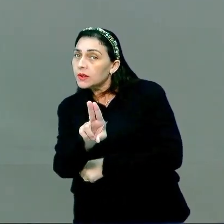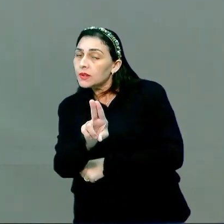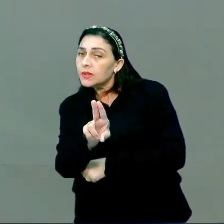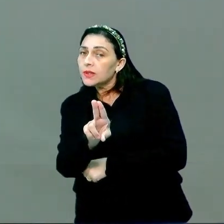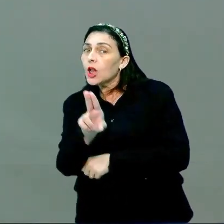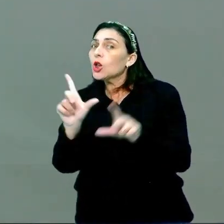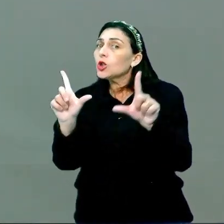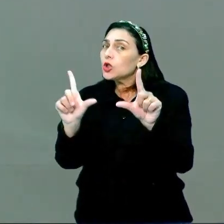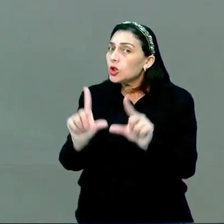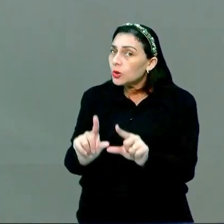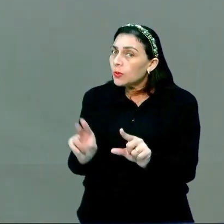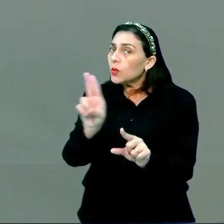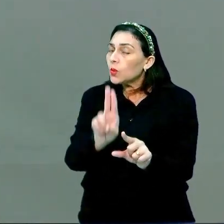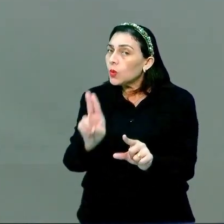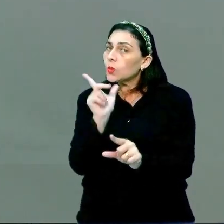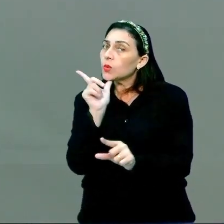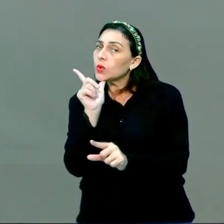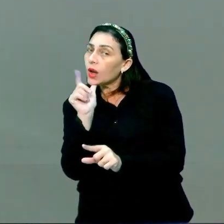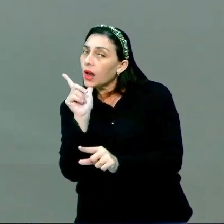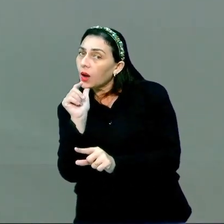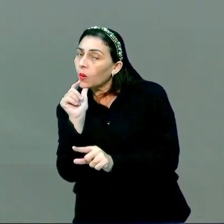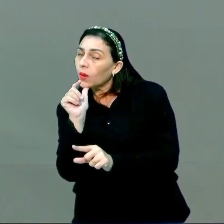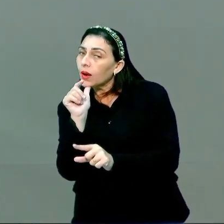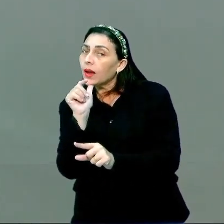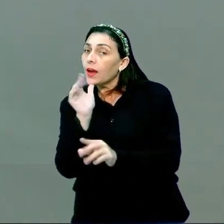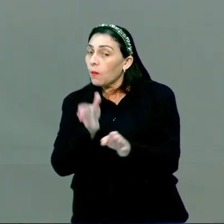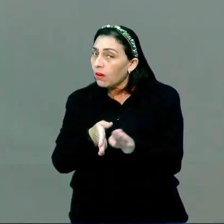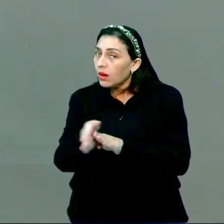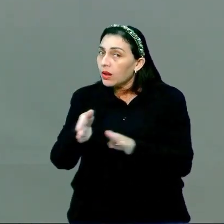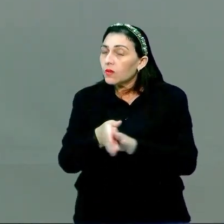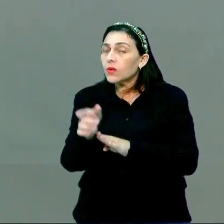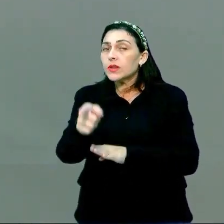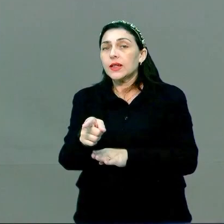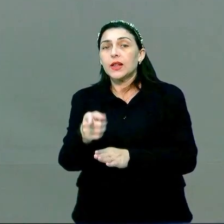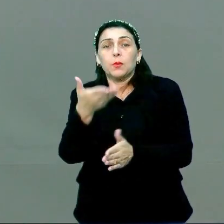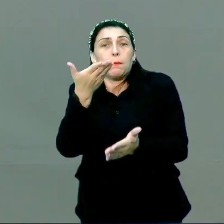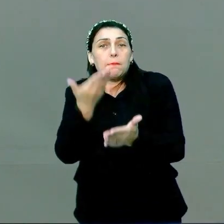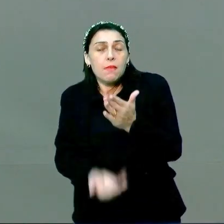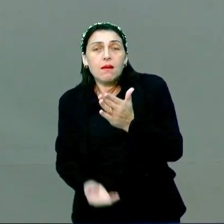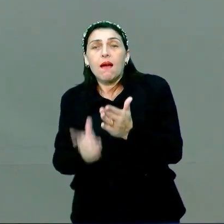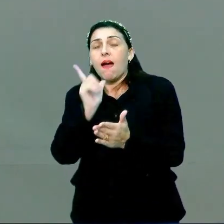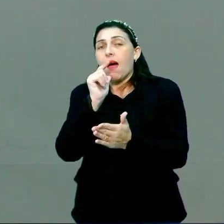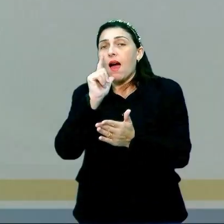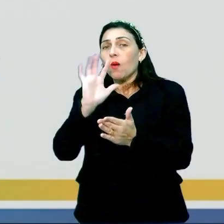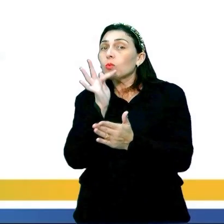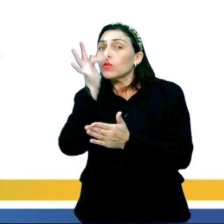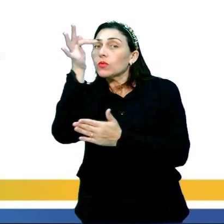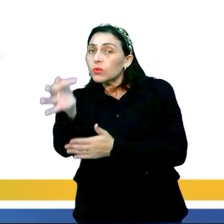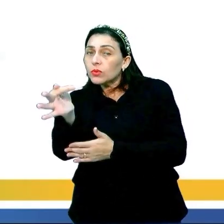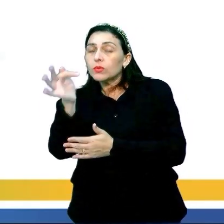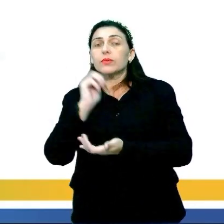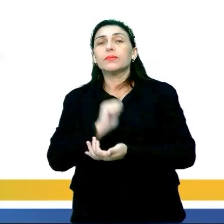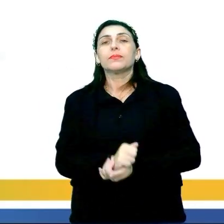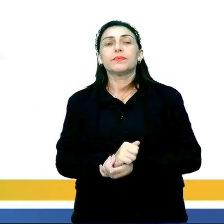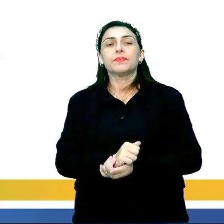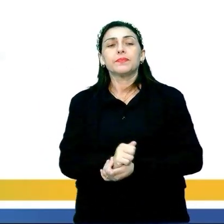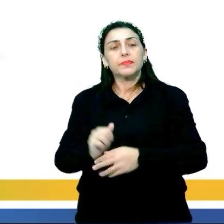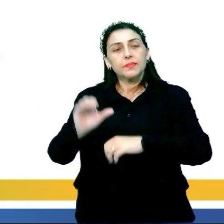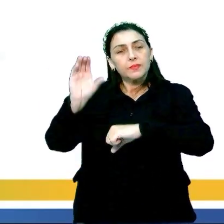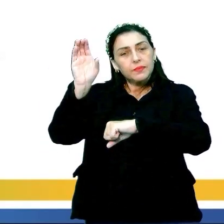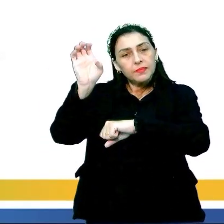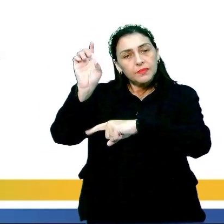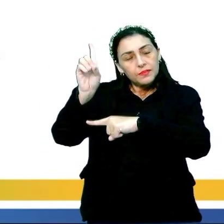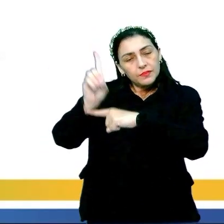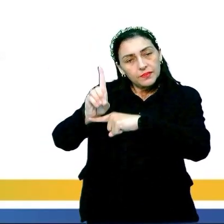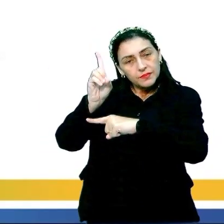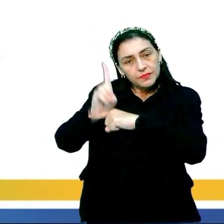isso. Diminua o consumo de água. Isso é uma orientação para que você não fique sem água mais lá na frente. Letra